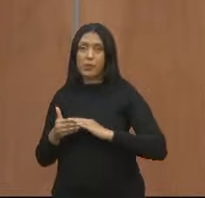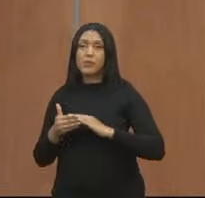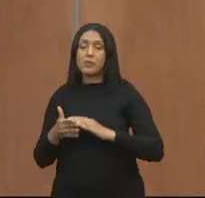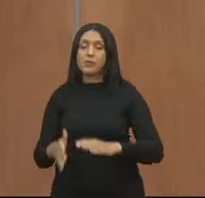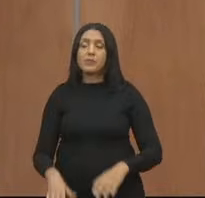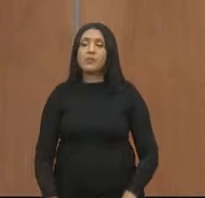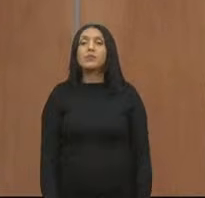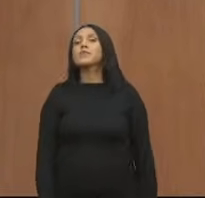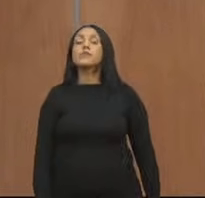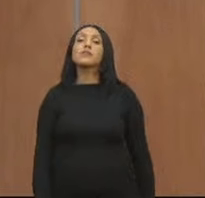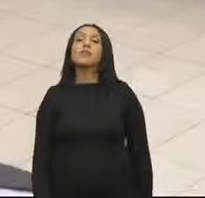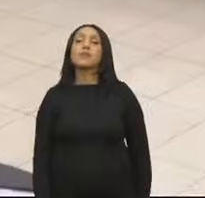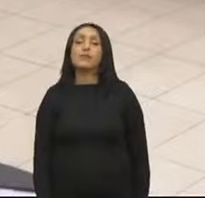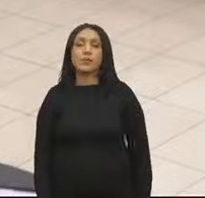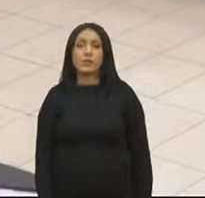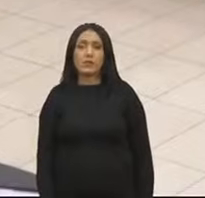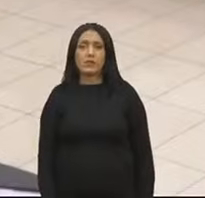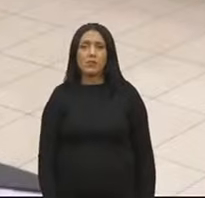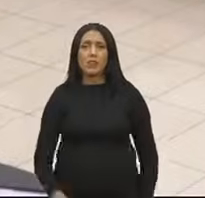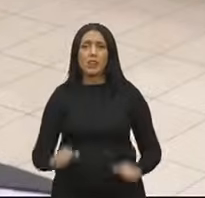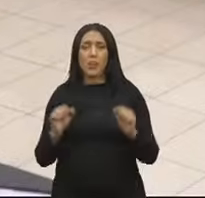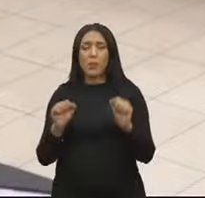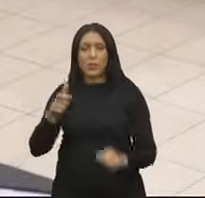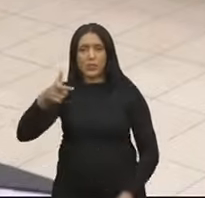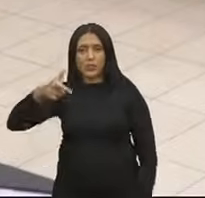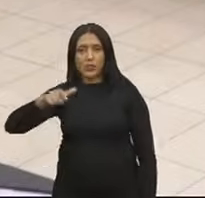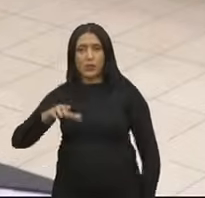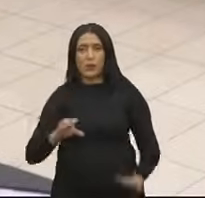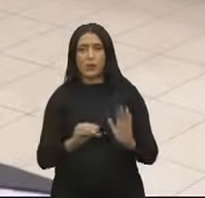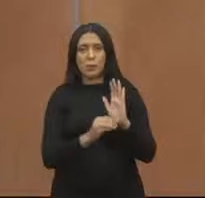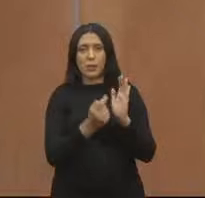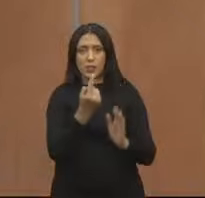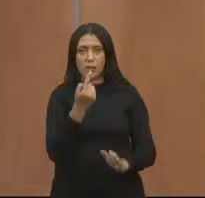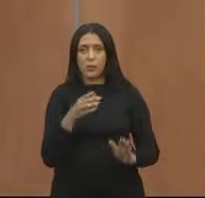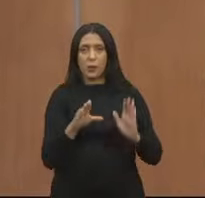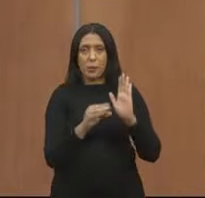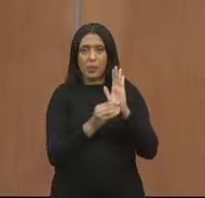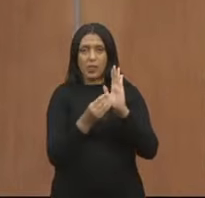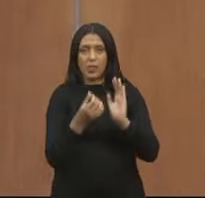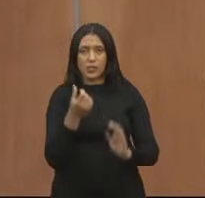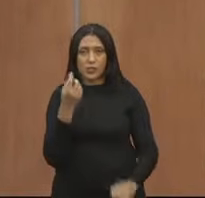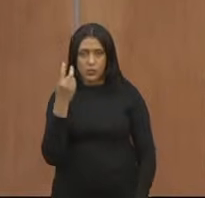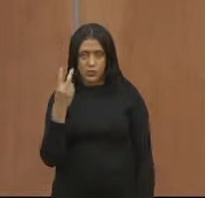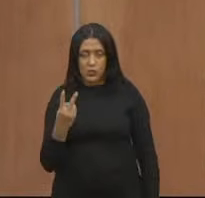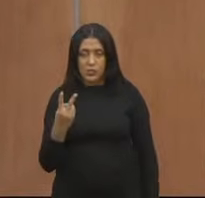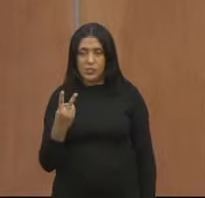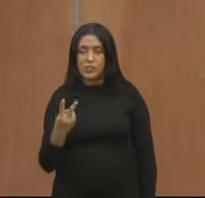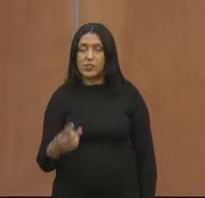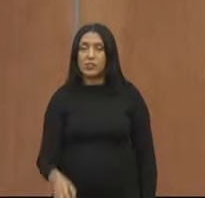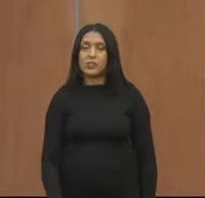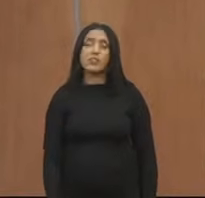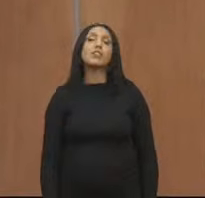primeiros números de ação, da emenda 1 e 2? Foram as únicas que eu não consegui anotar. Emenda 1 é a ação